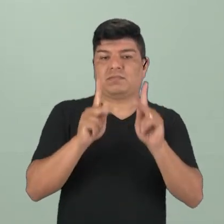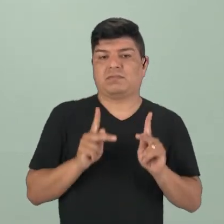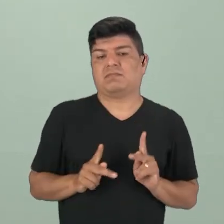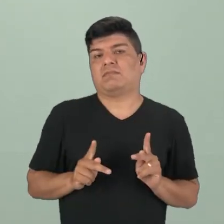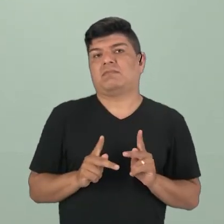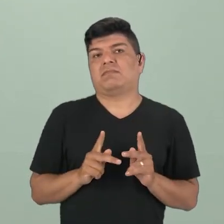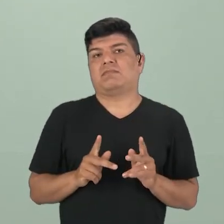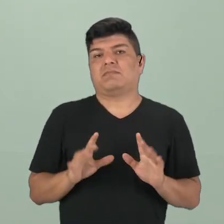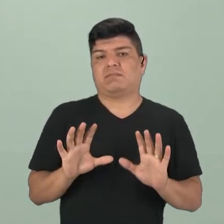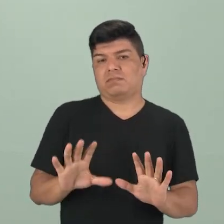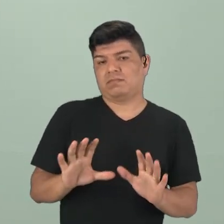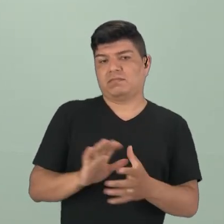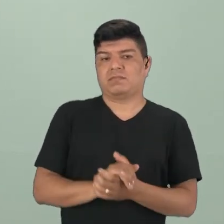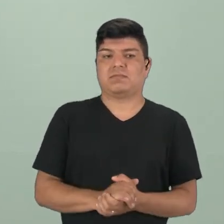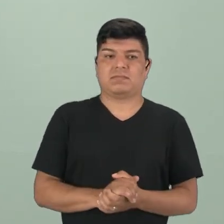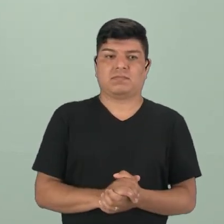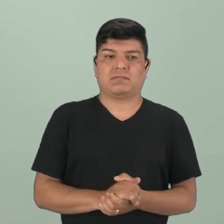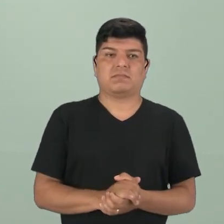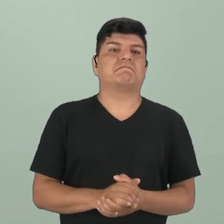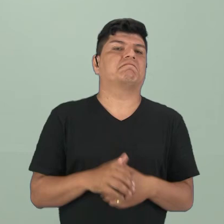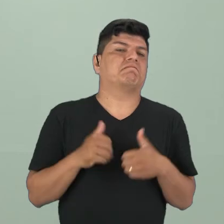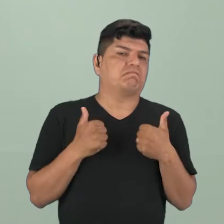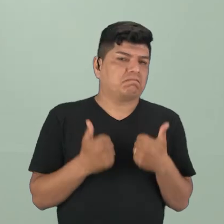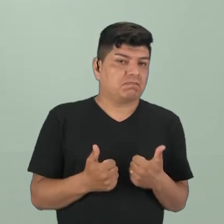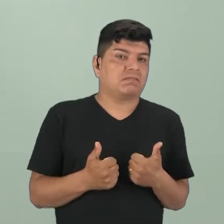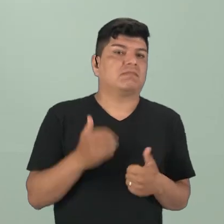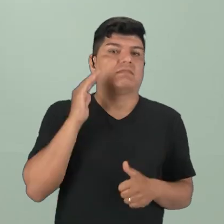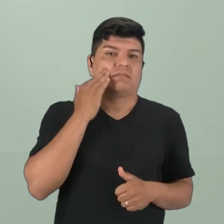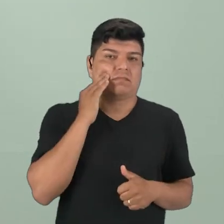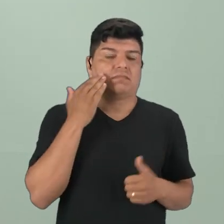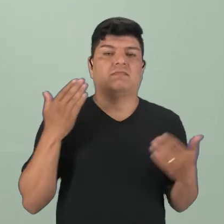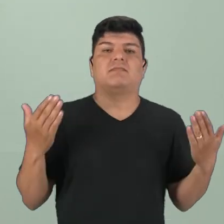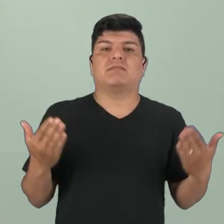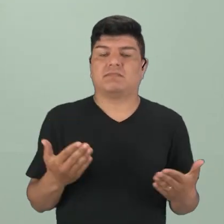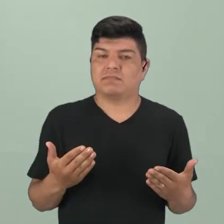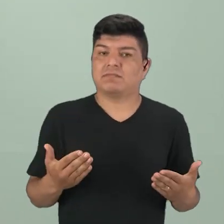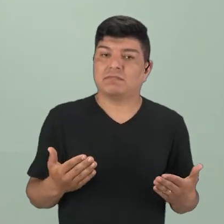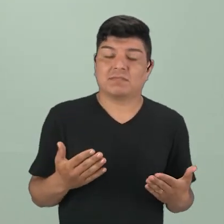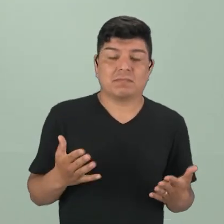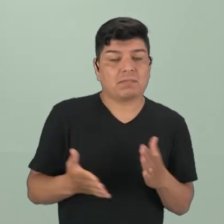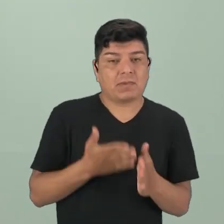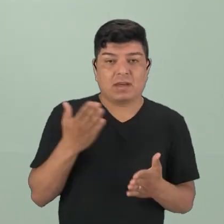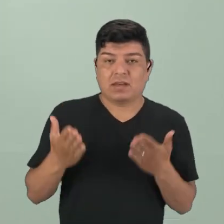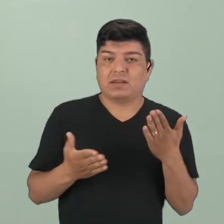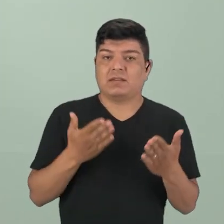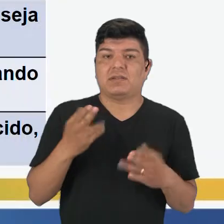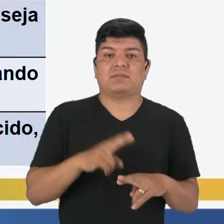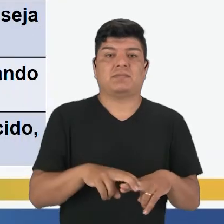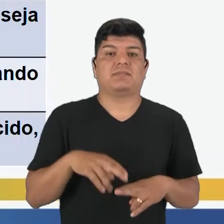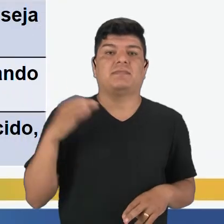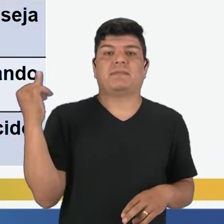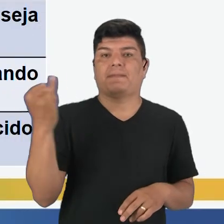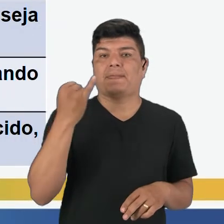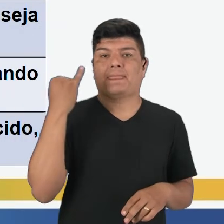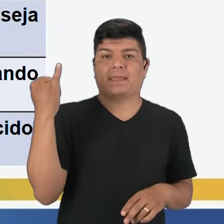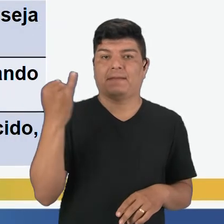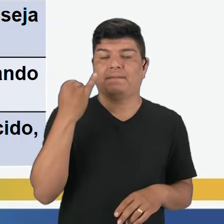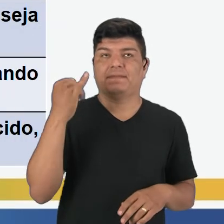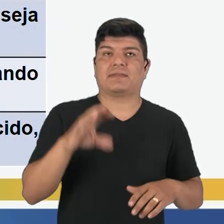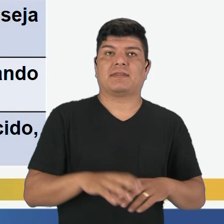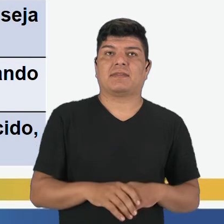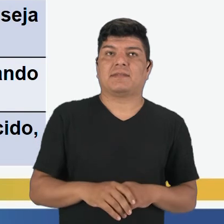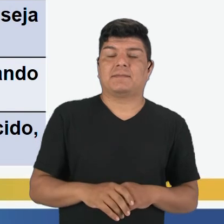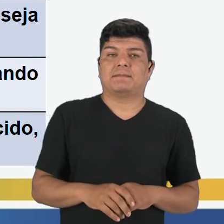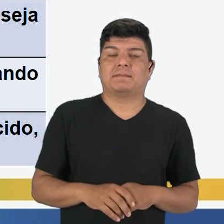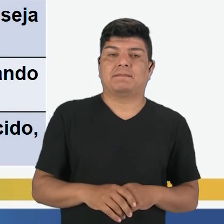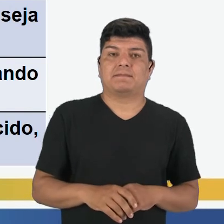postura dessas, você, caramba, agora eu estou entendendo. Que coisa fantástica. É por isso que é importante, a gente